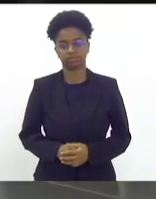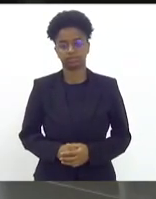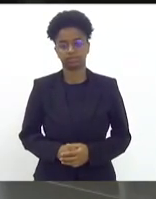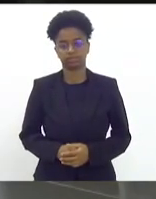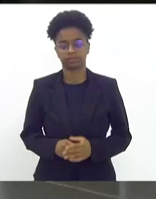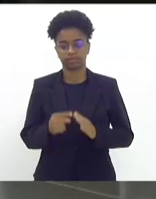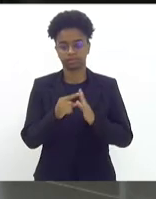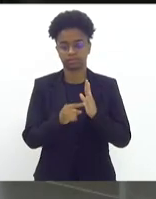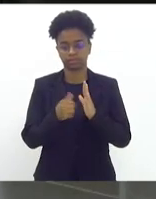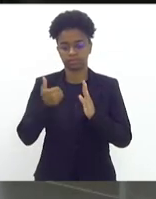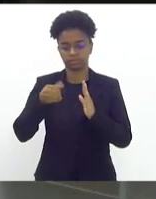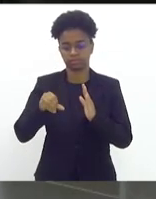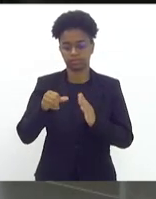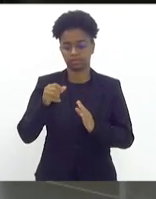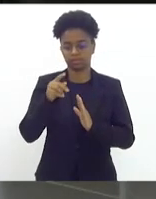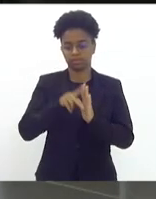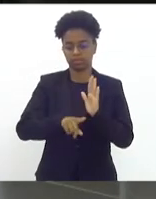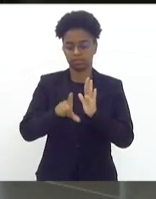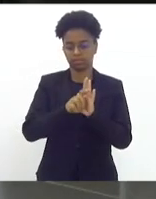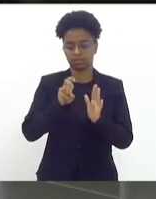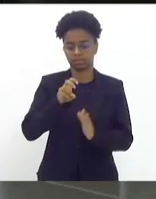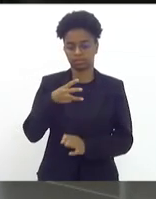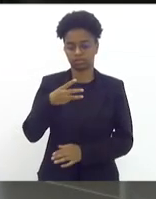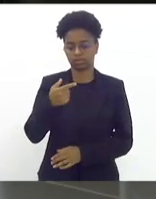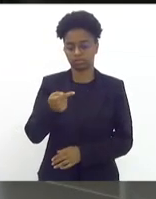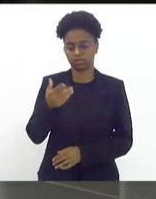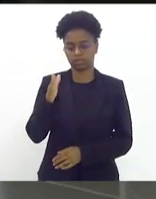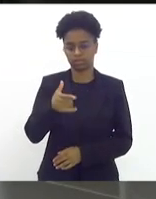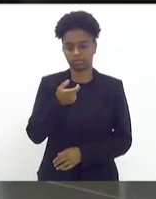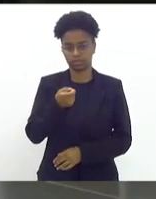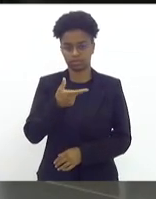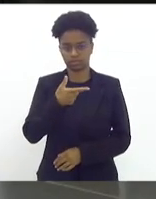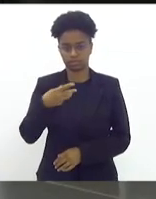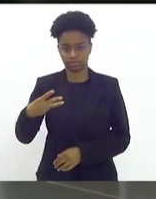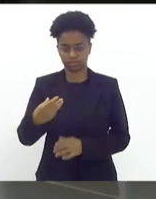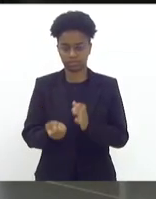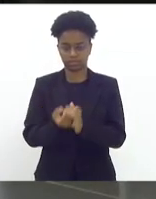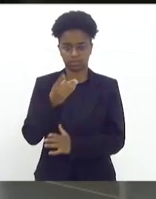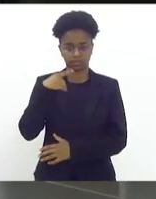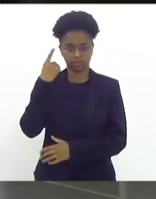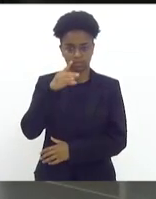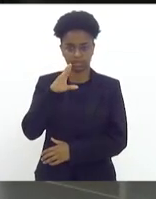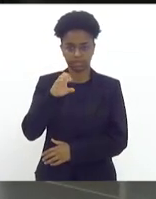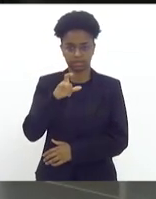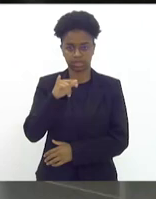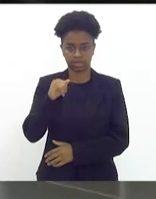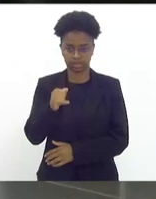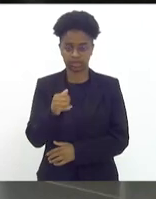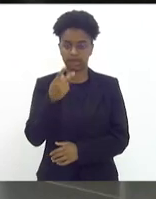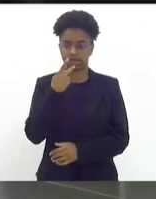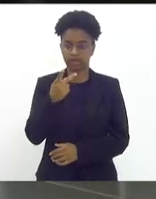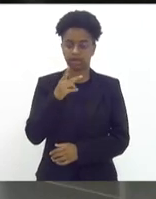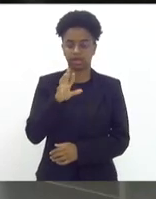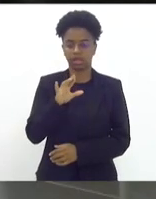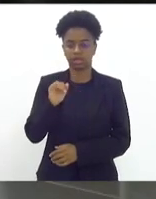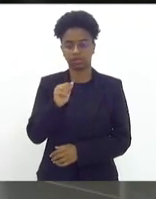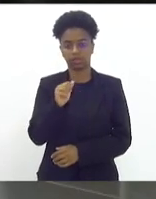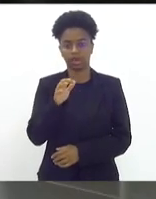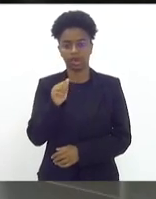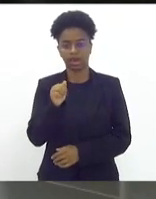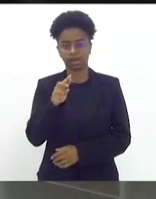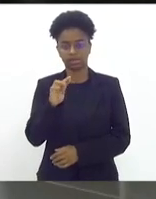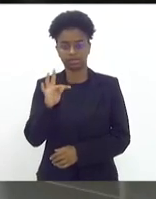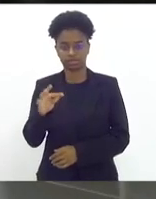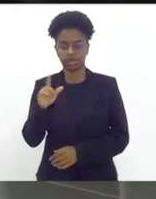Item 19 da pauta, o PL 537-23, de autoria da deputada Célia Jordão, que declara a Rio Artes Manuais como patrimônio